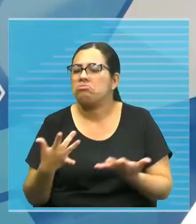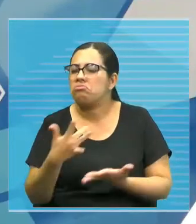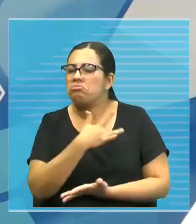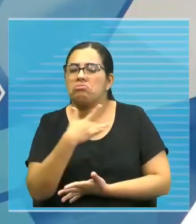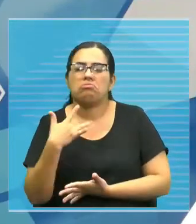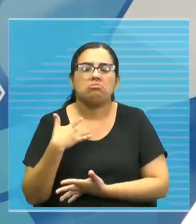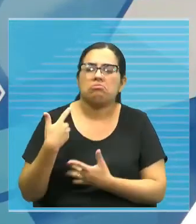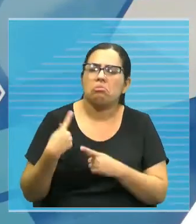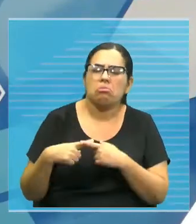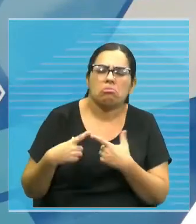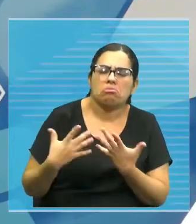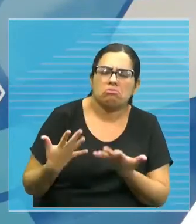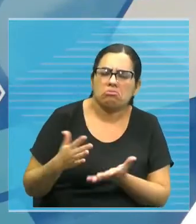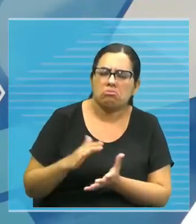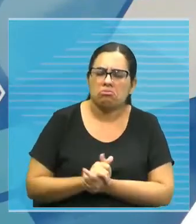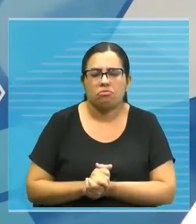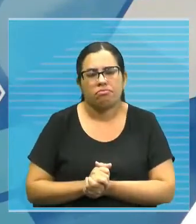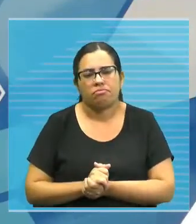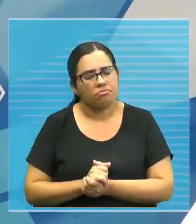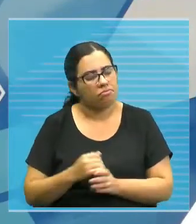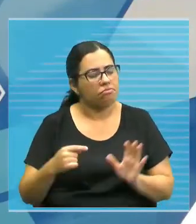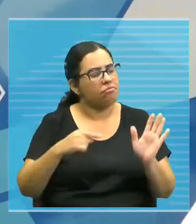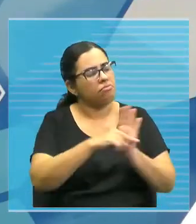com saúde,